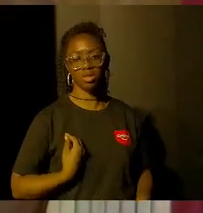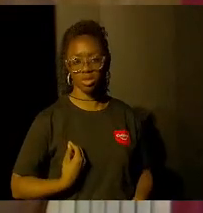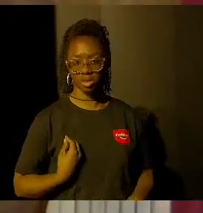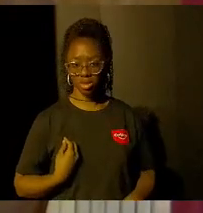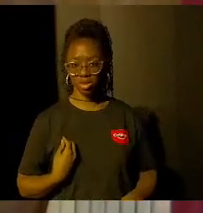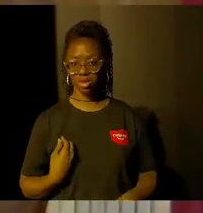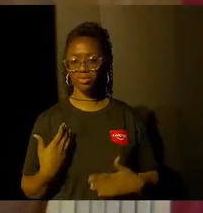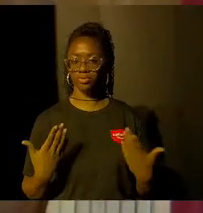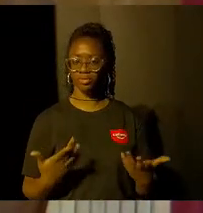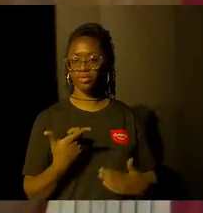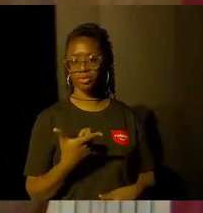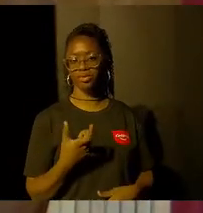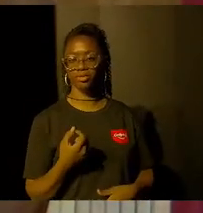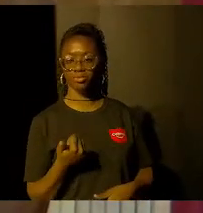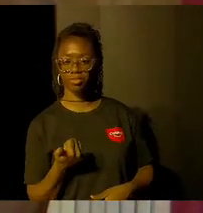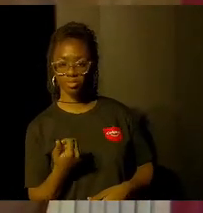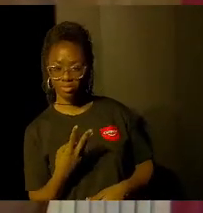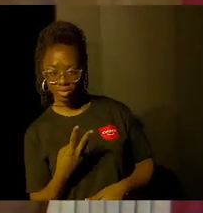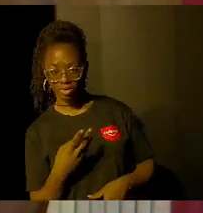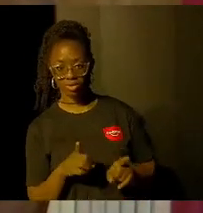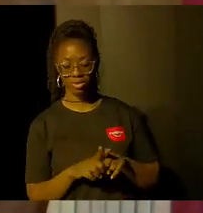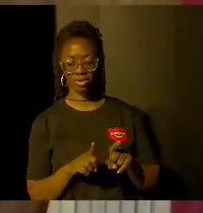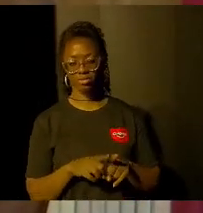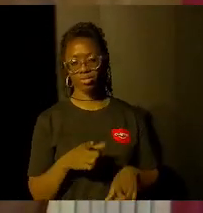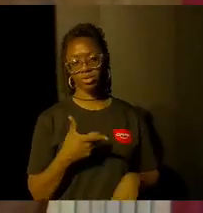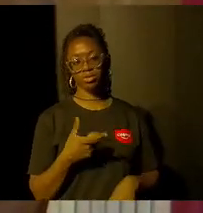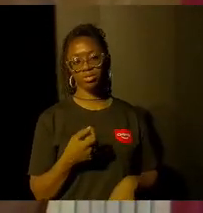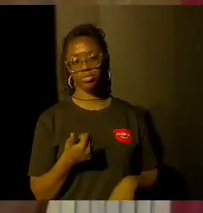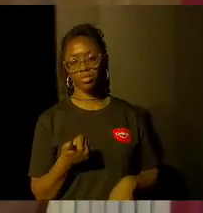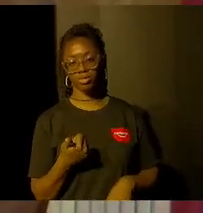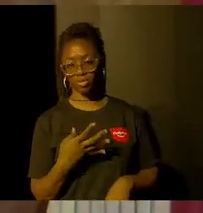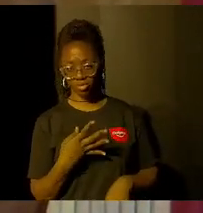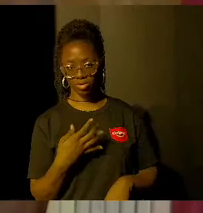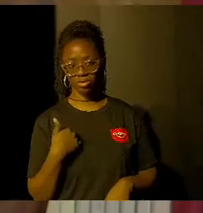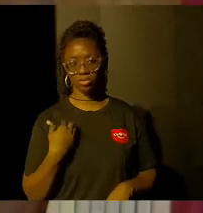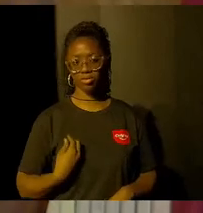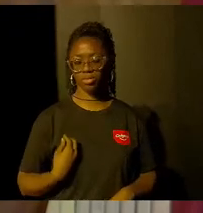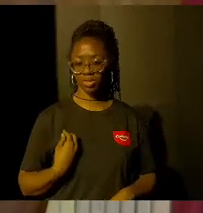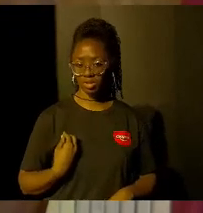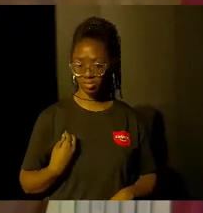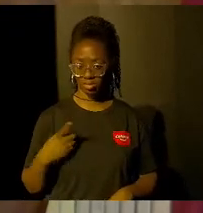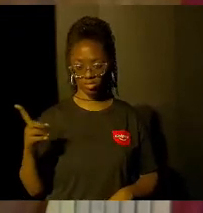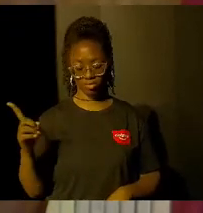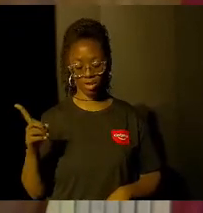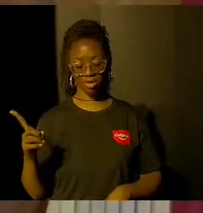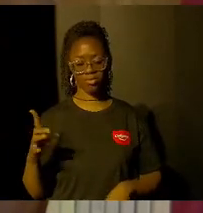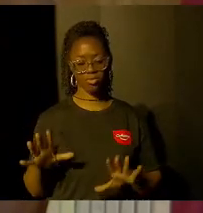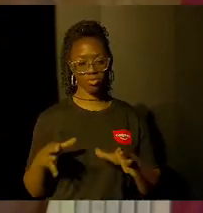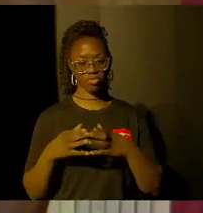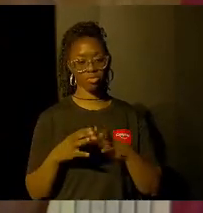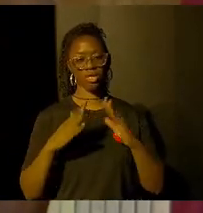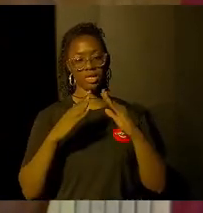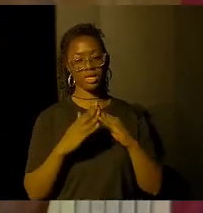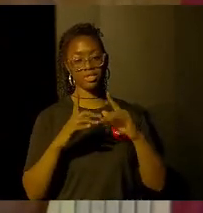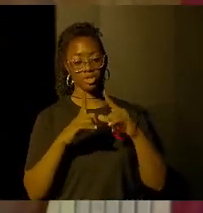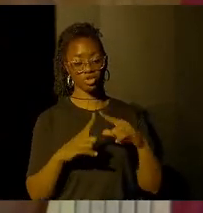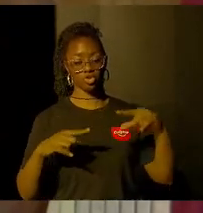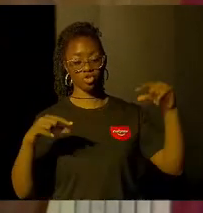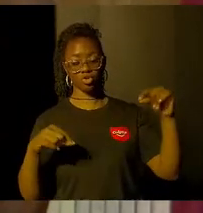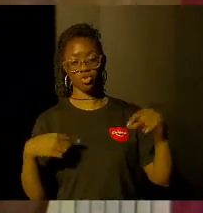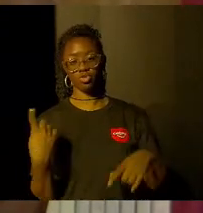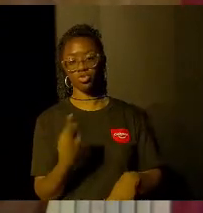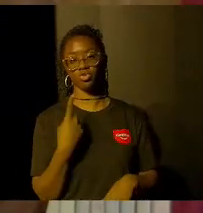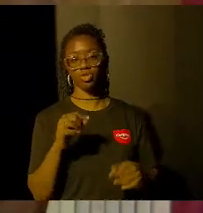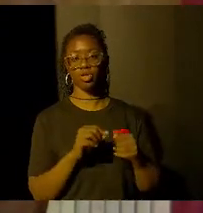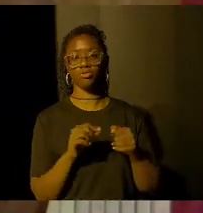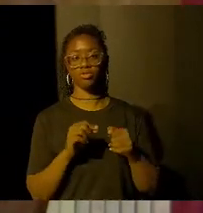2013 14 eu participava de um coletivo de São Paulo chamado casa de lua e na casa de lua a gente fazia